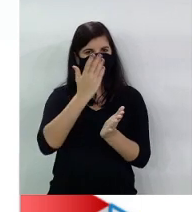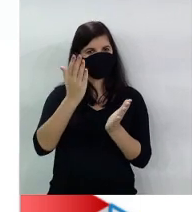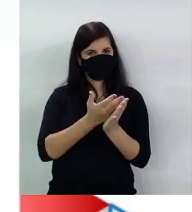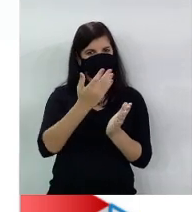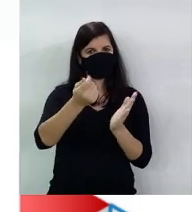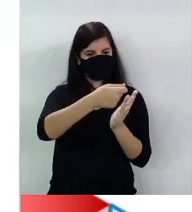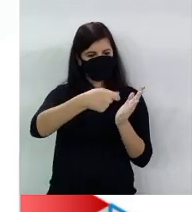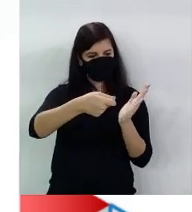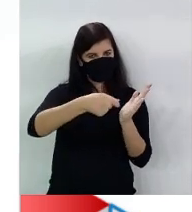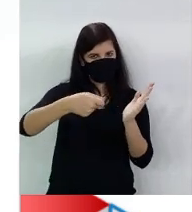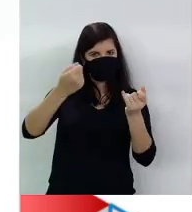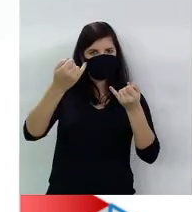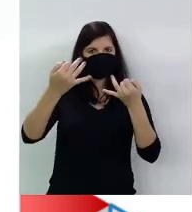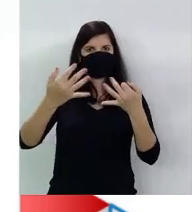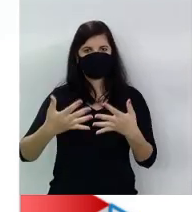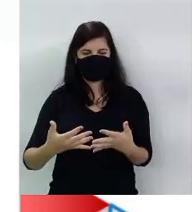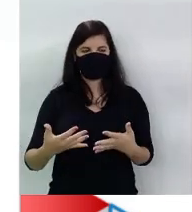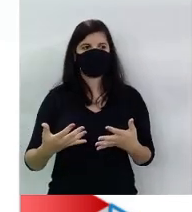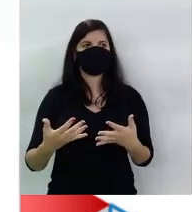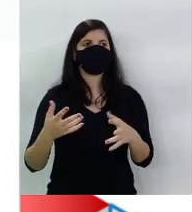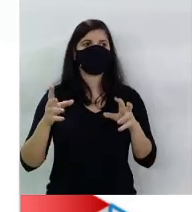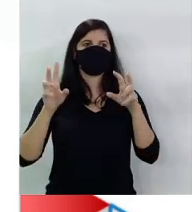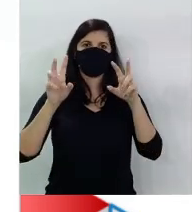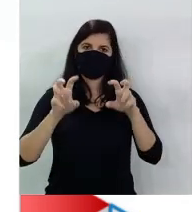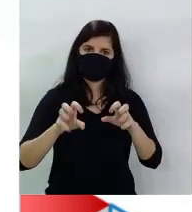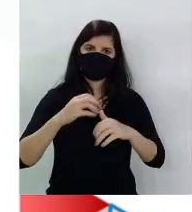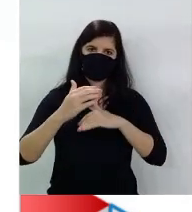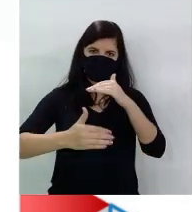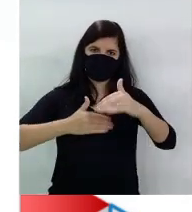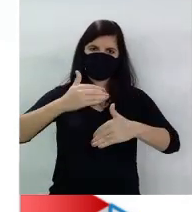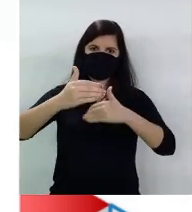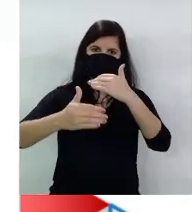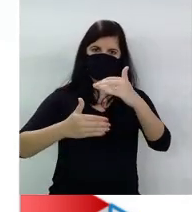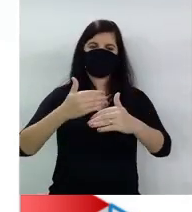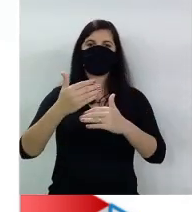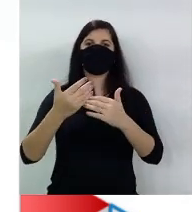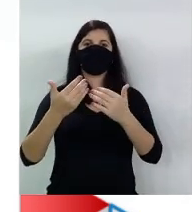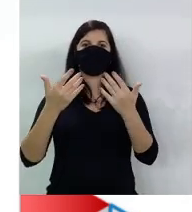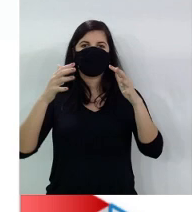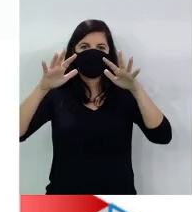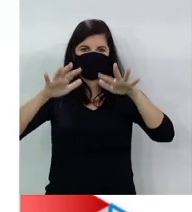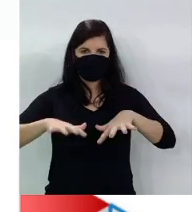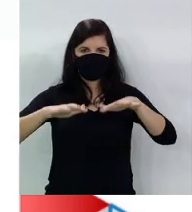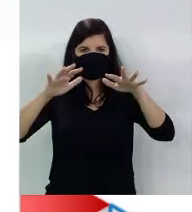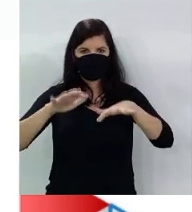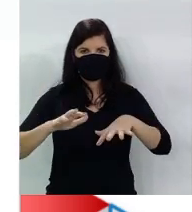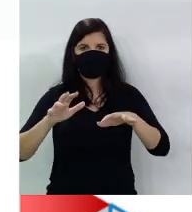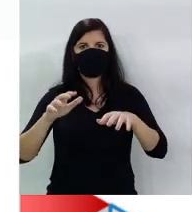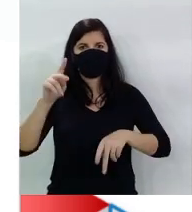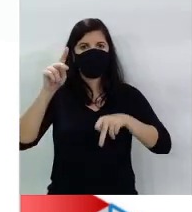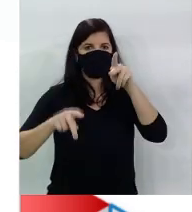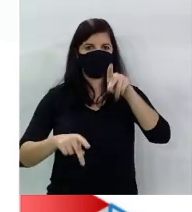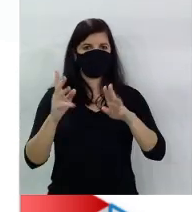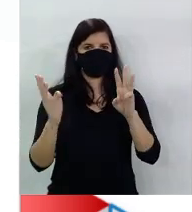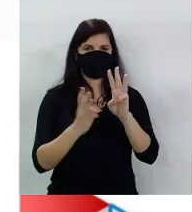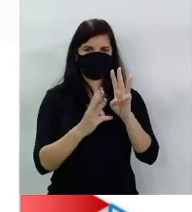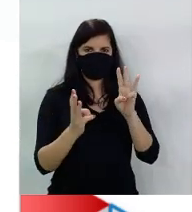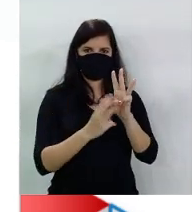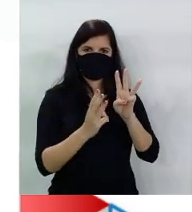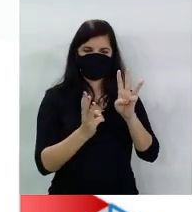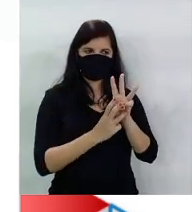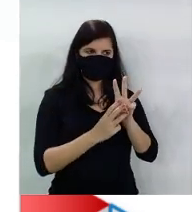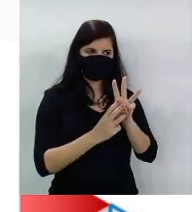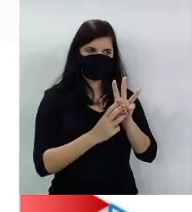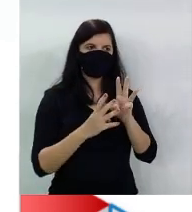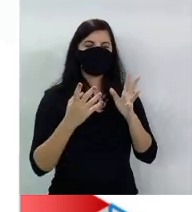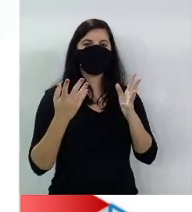observadores falaram sobre o desenvolvimento de rituais ligados à população indígena, por